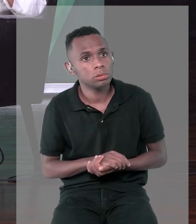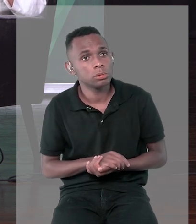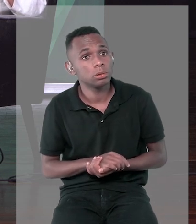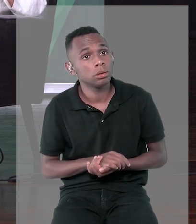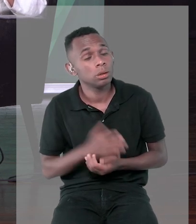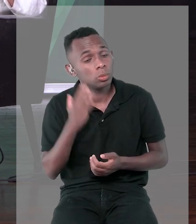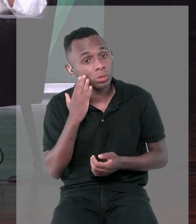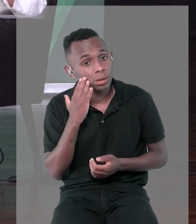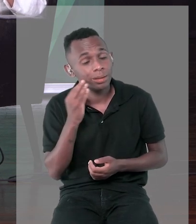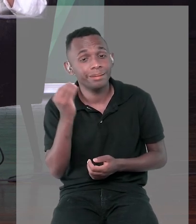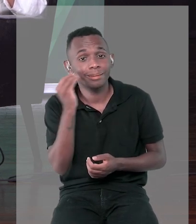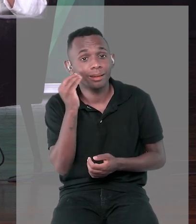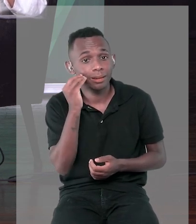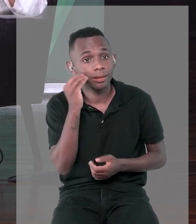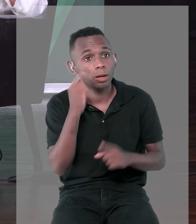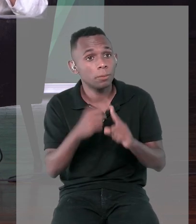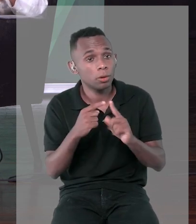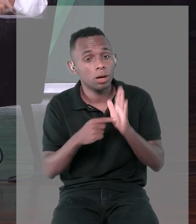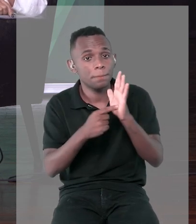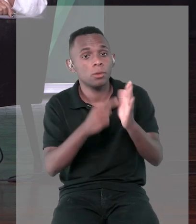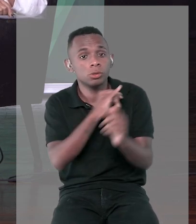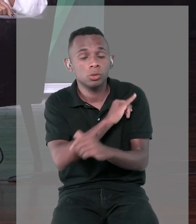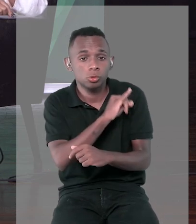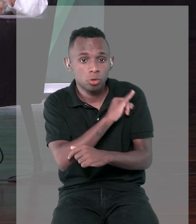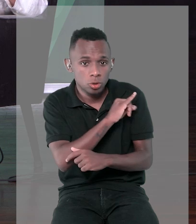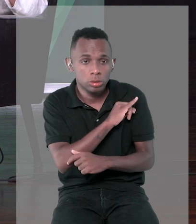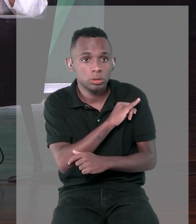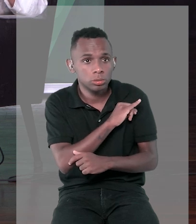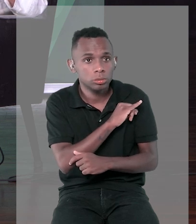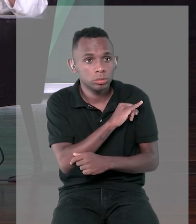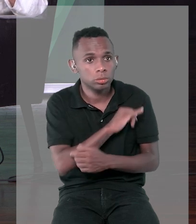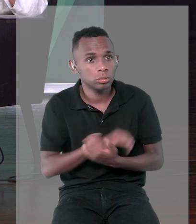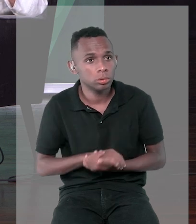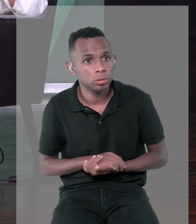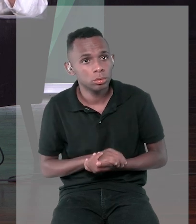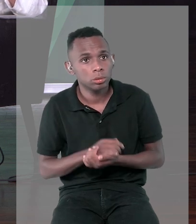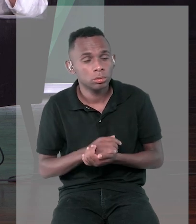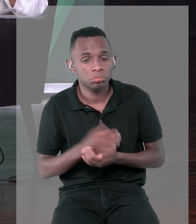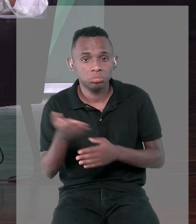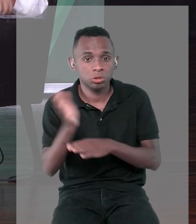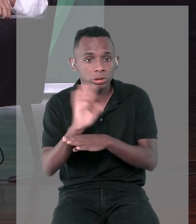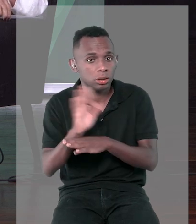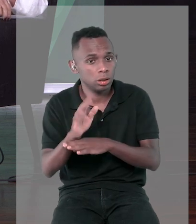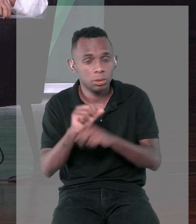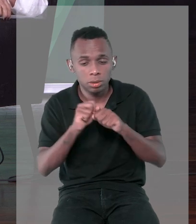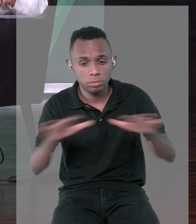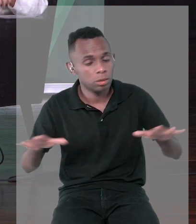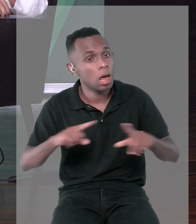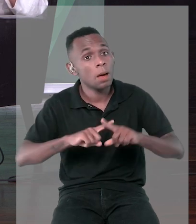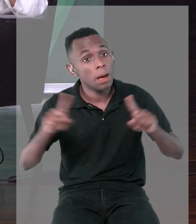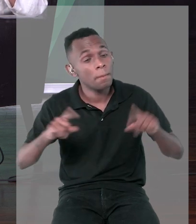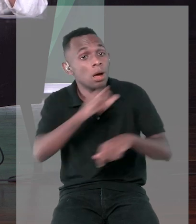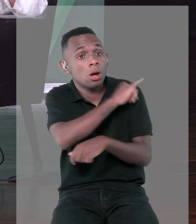sei que ele está tentando, porque lá na Mostra do Rio, que não foi para cinema público, mas quando ele foi lançado